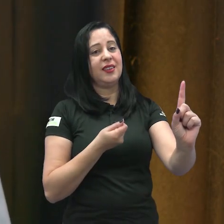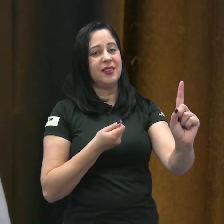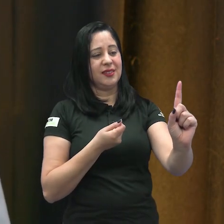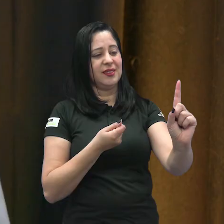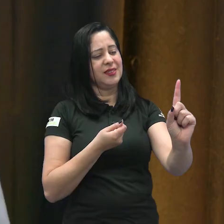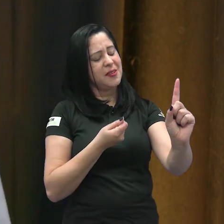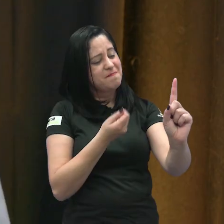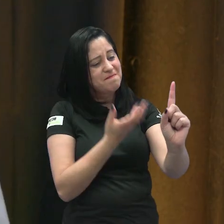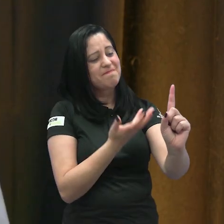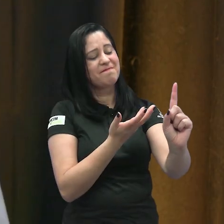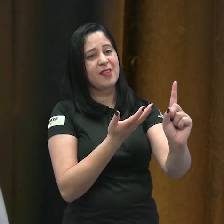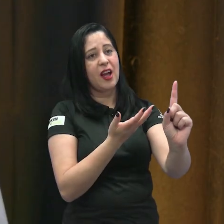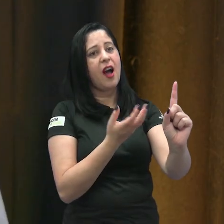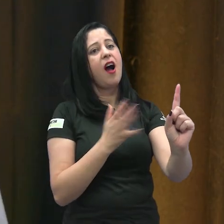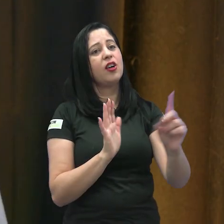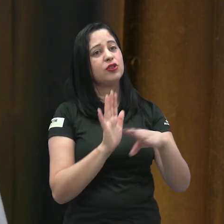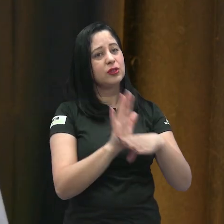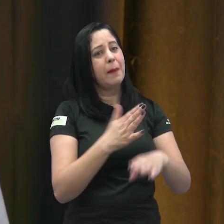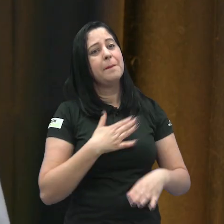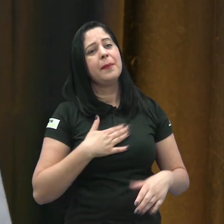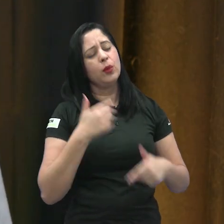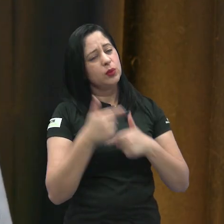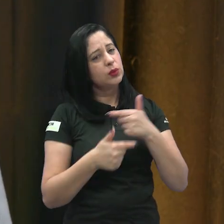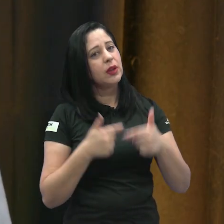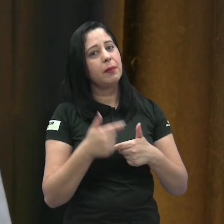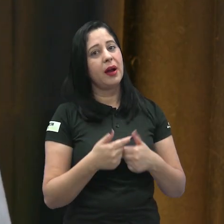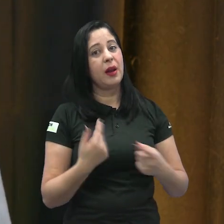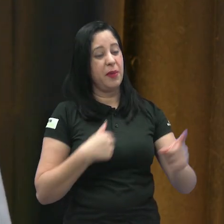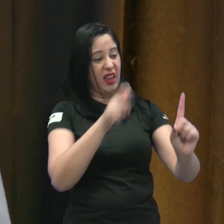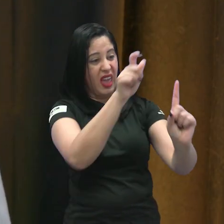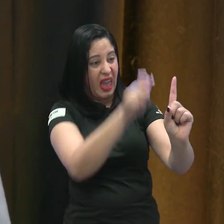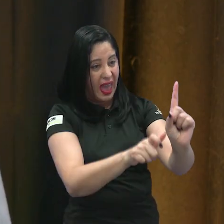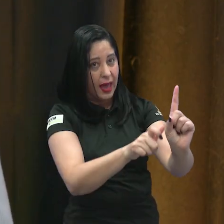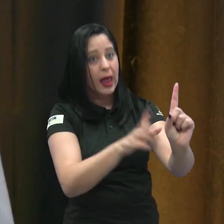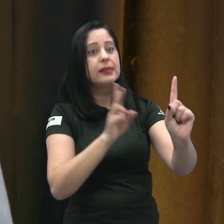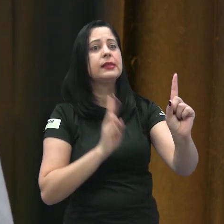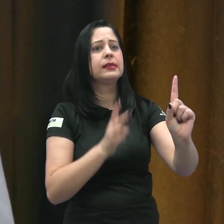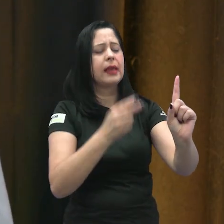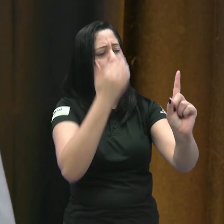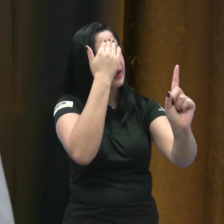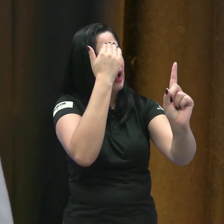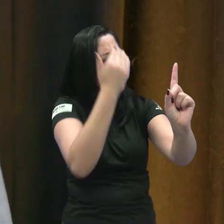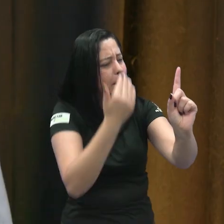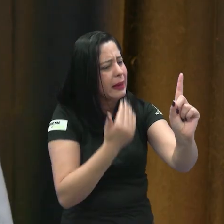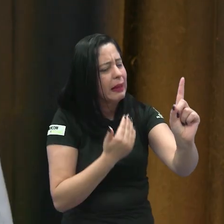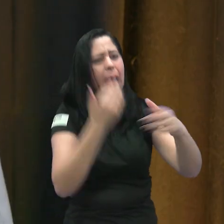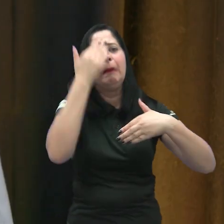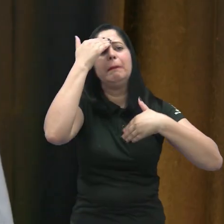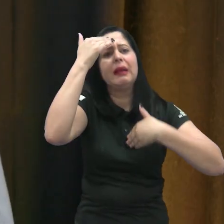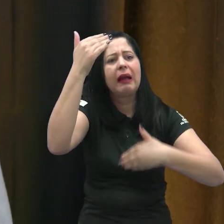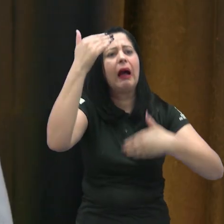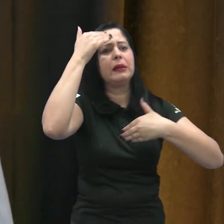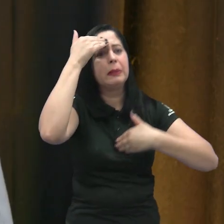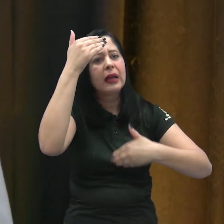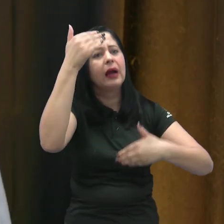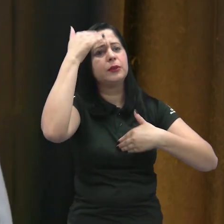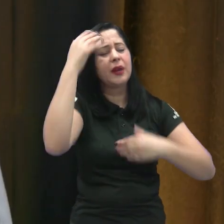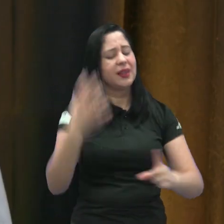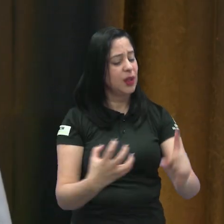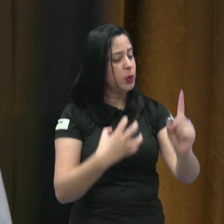com o trabalho que eu faço de vereador, porque, olha, o que essa mulher é grata comigo, né? Eu fico,